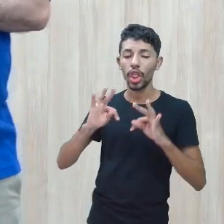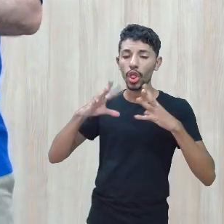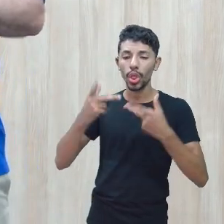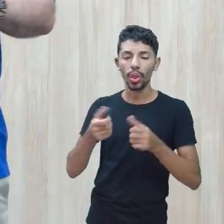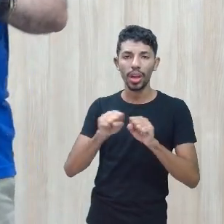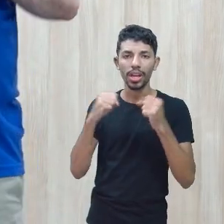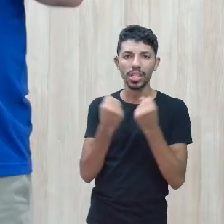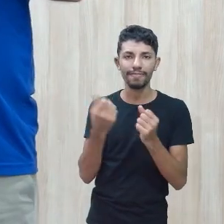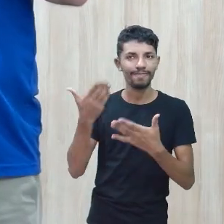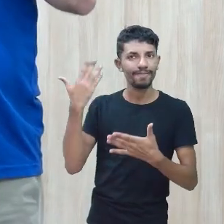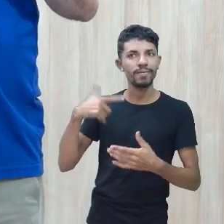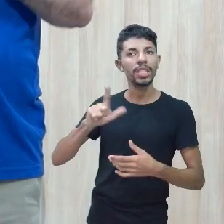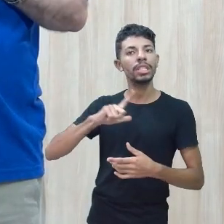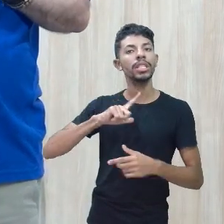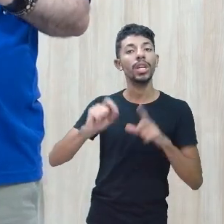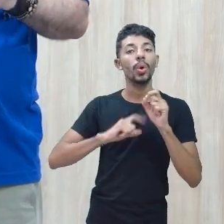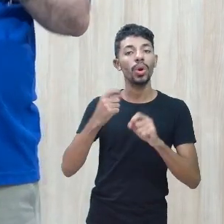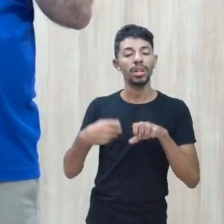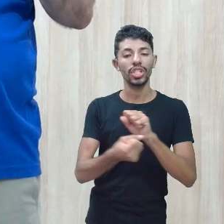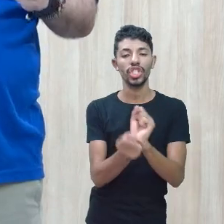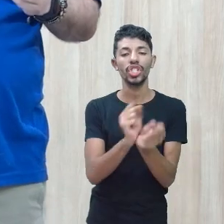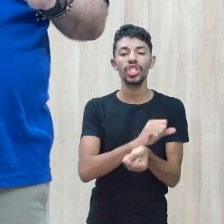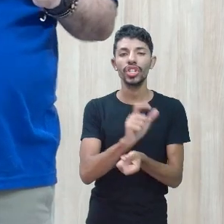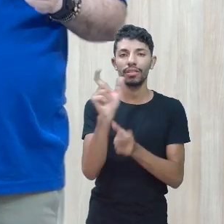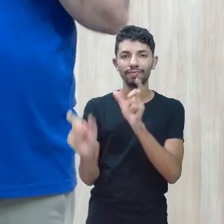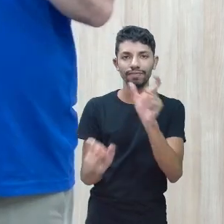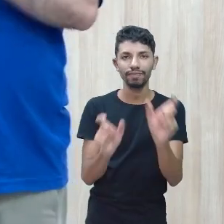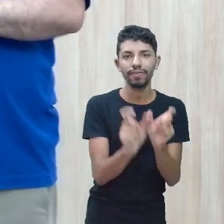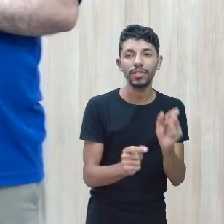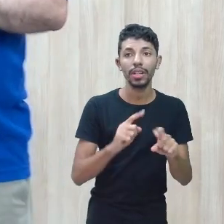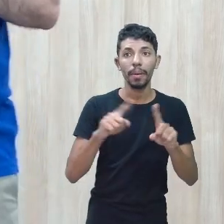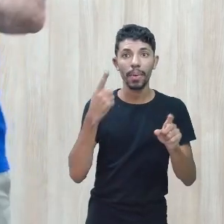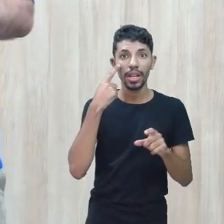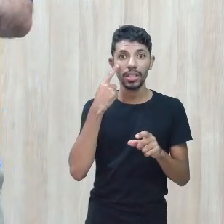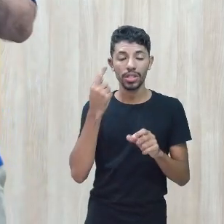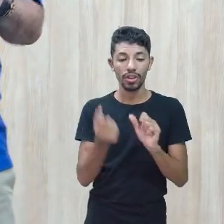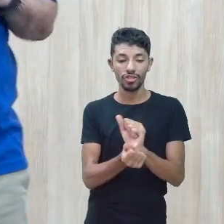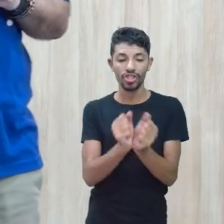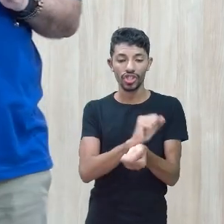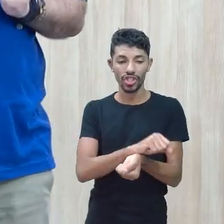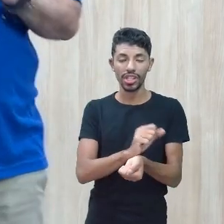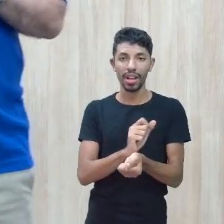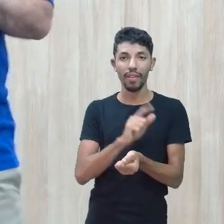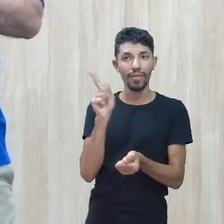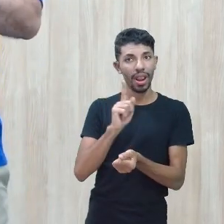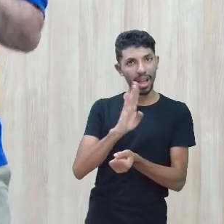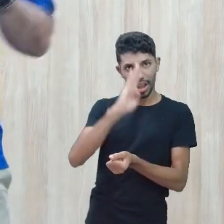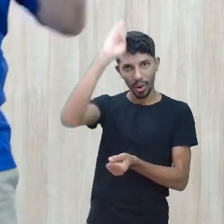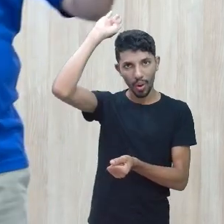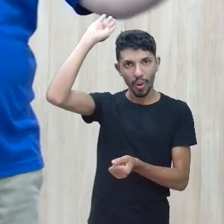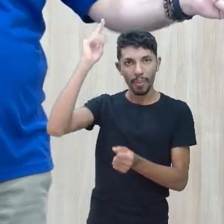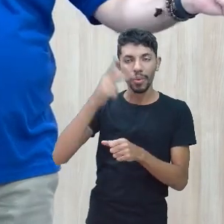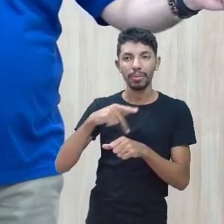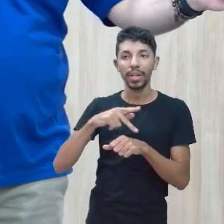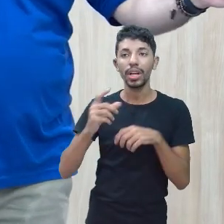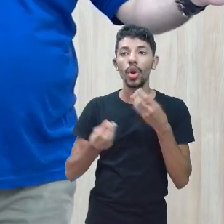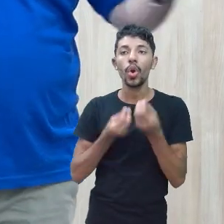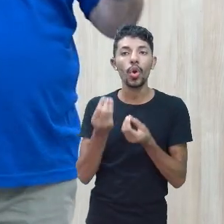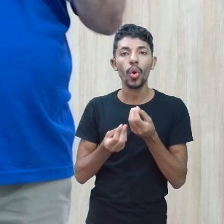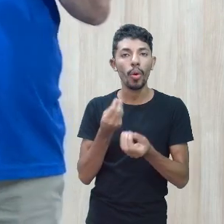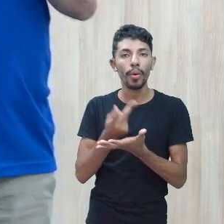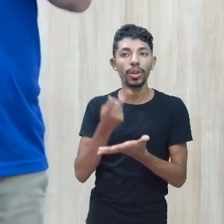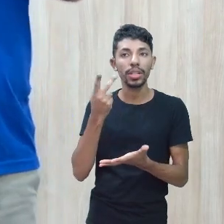escravos. E esses escravos, no caso de Roma, eles eram obtidos de 2 formas. Por meio de dívidas,